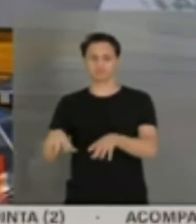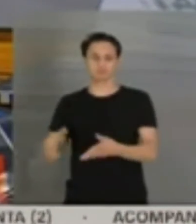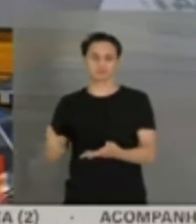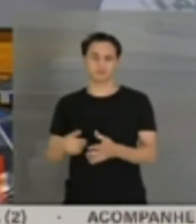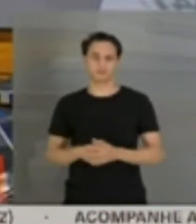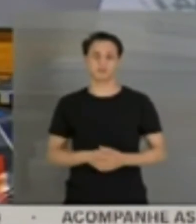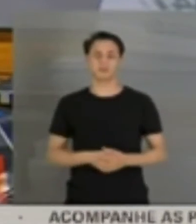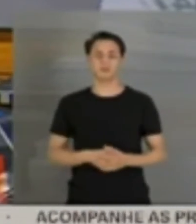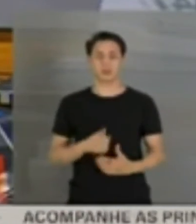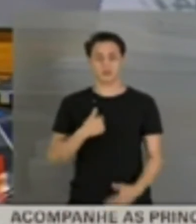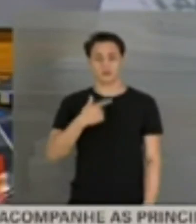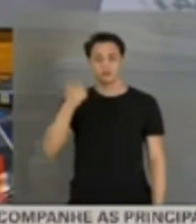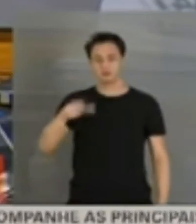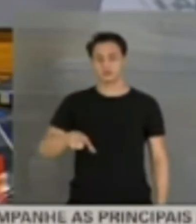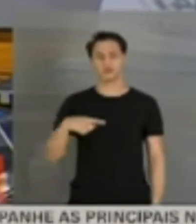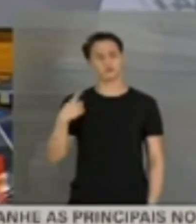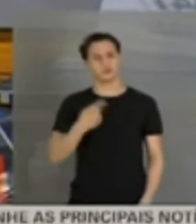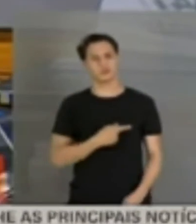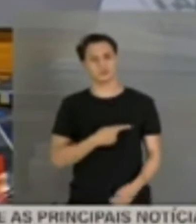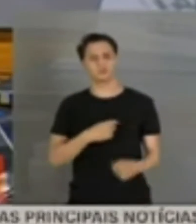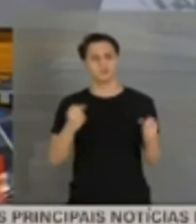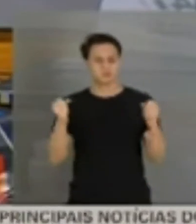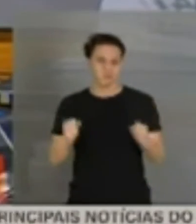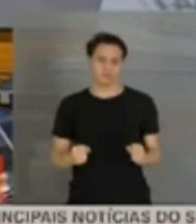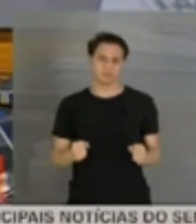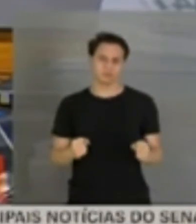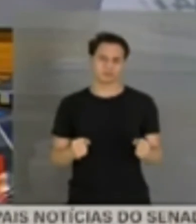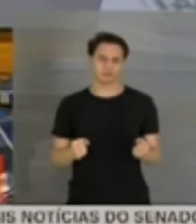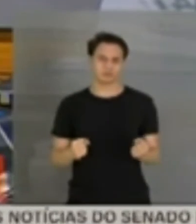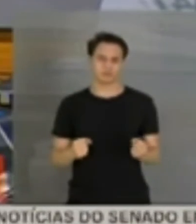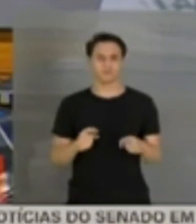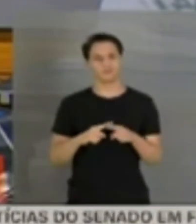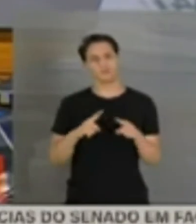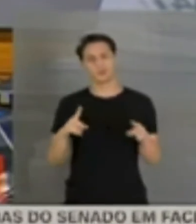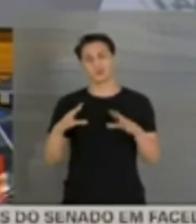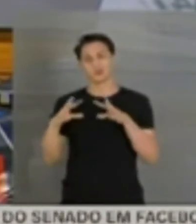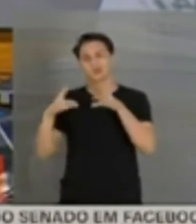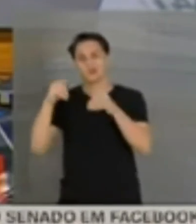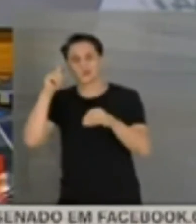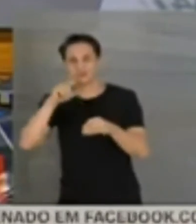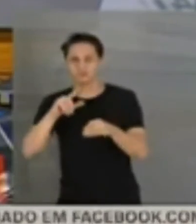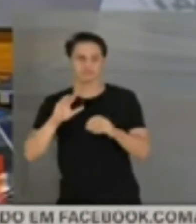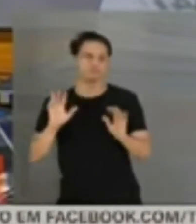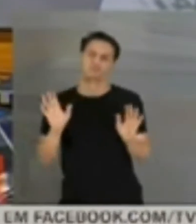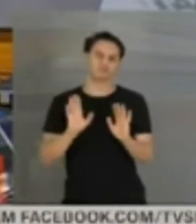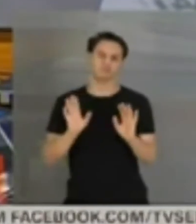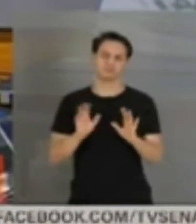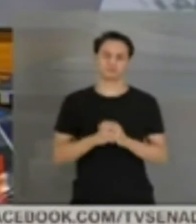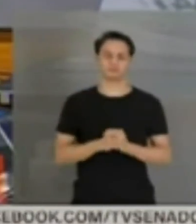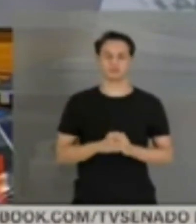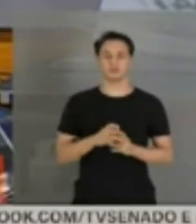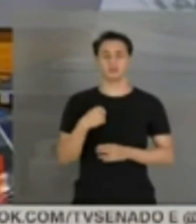repito, podemos muito, mas não podemos tudo. E devemos jogar